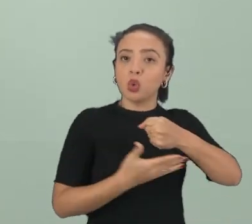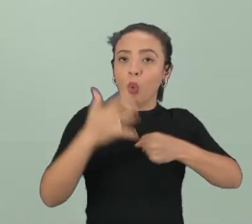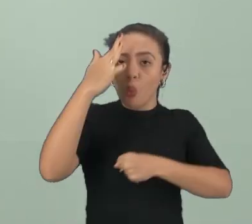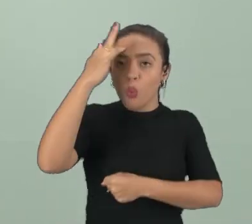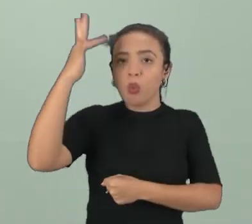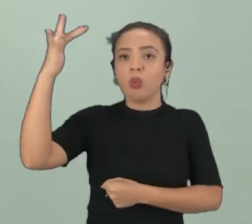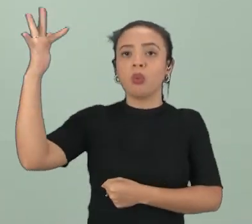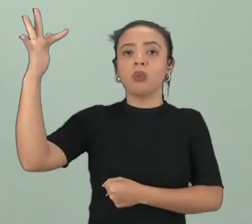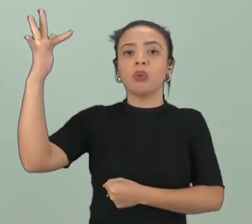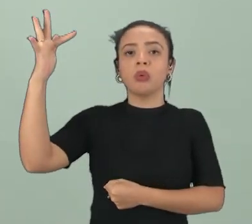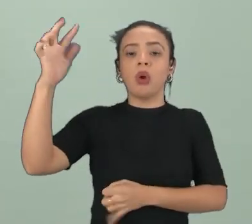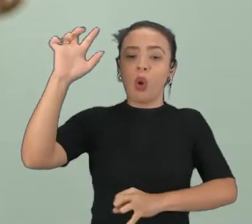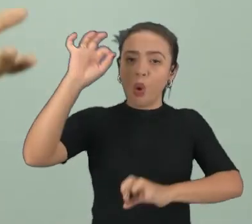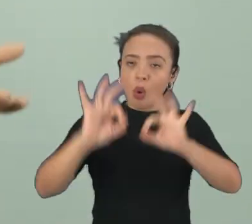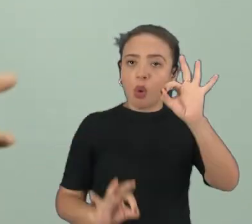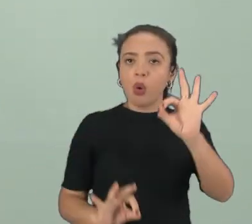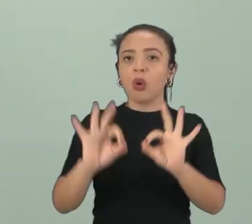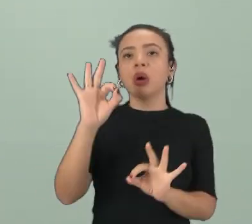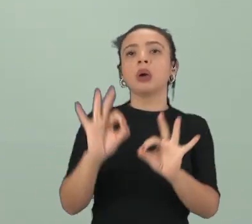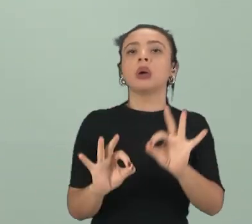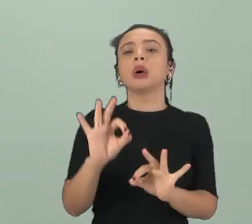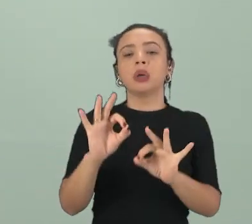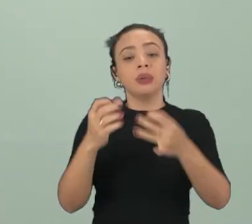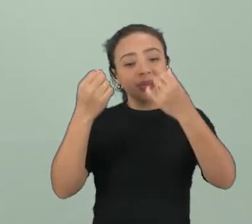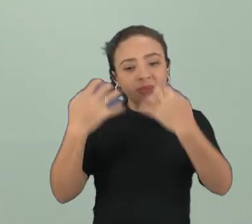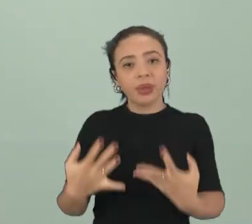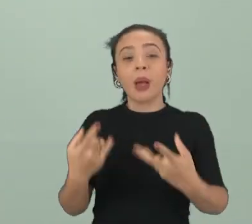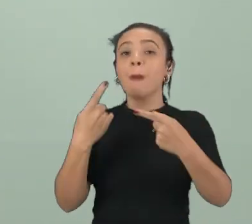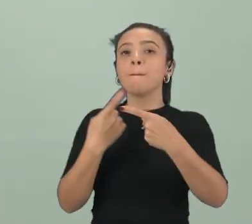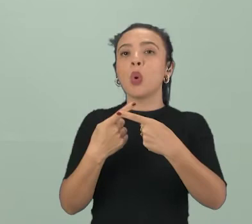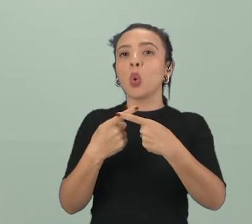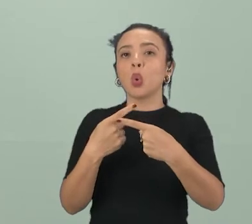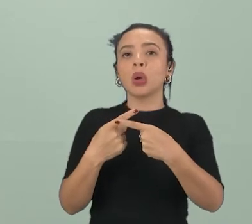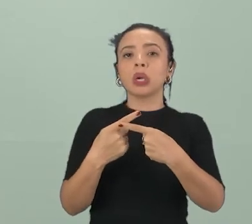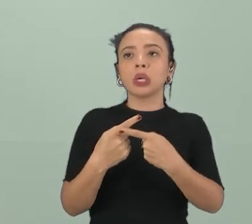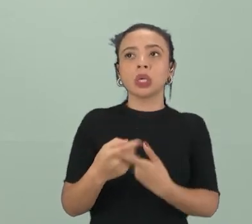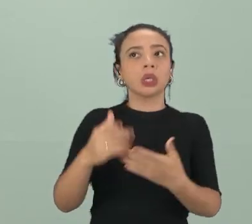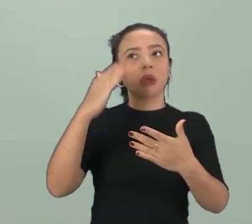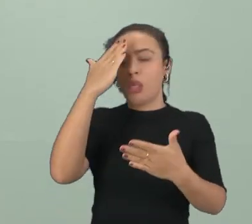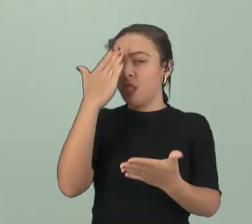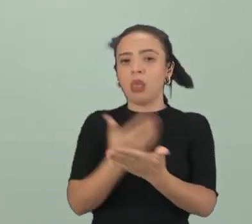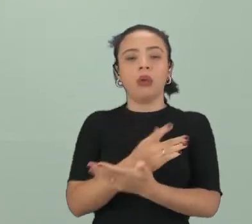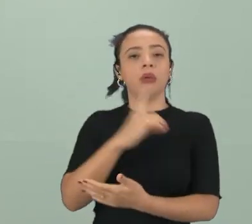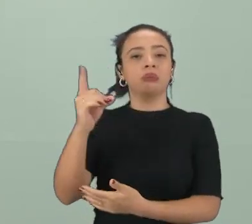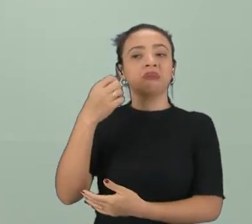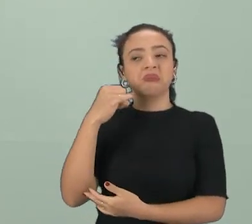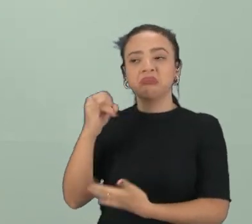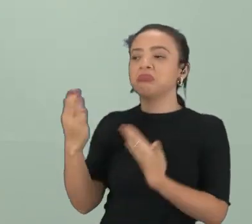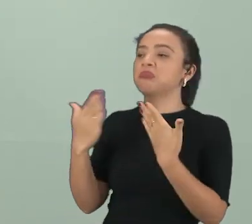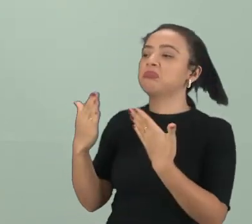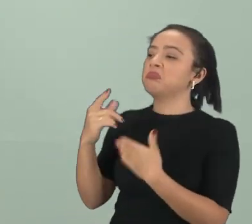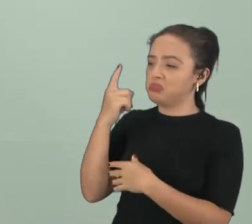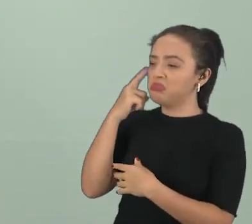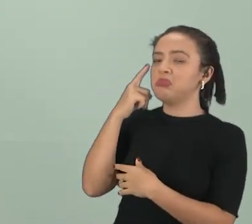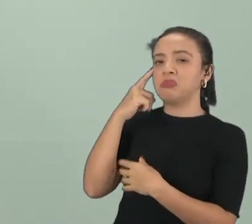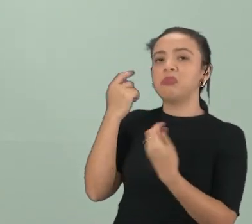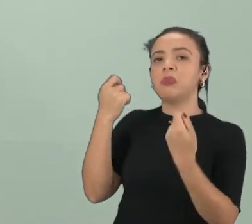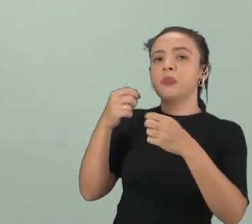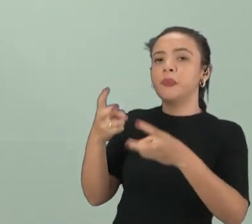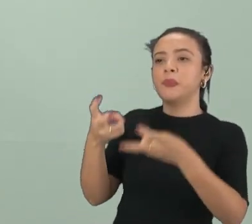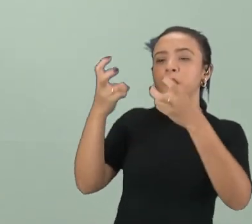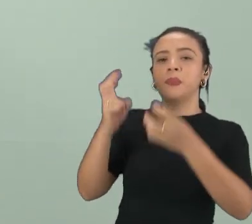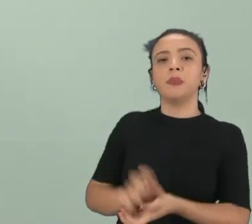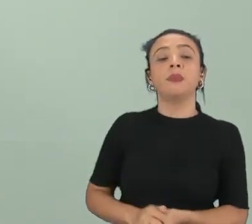filosófica elaborada para dizer e para afirmar isso você conversando com ele você percebe isso